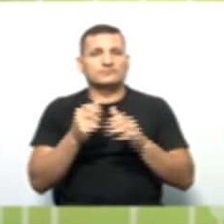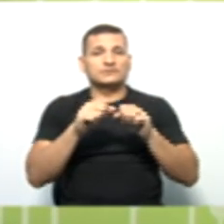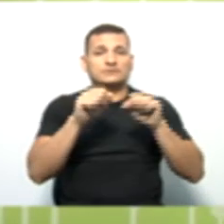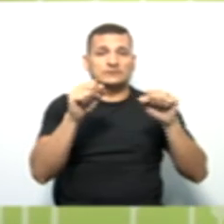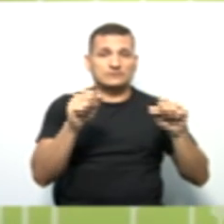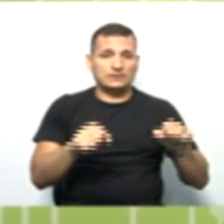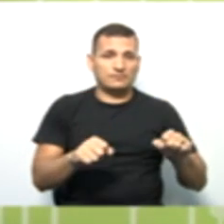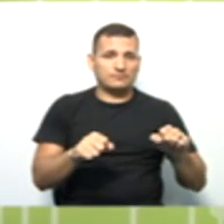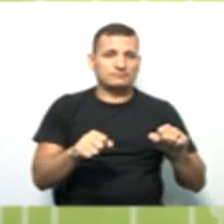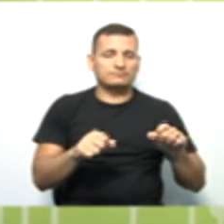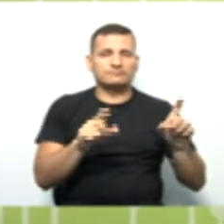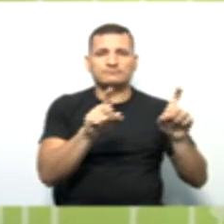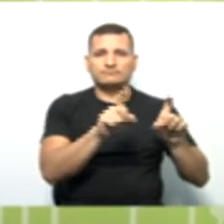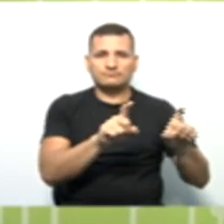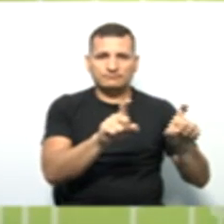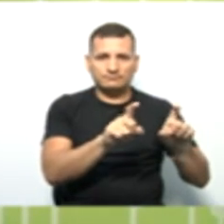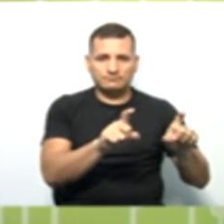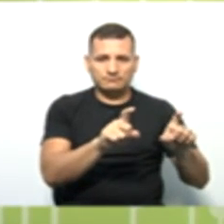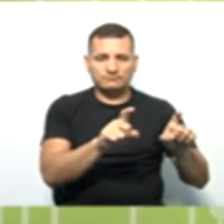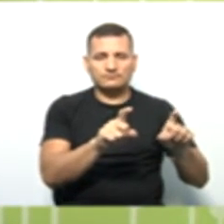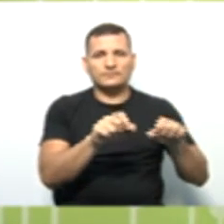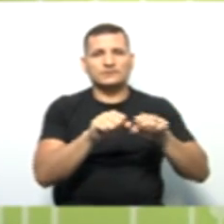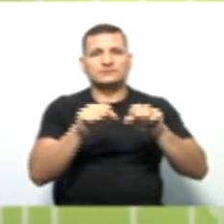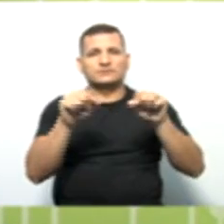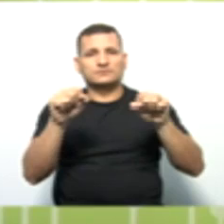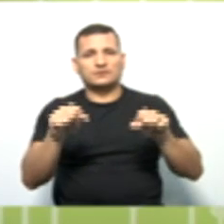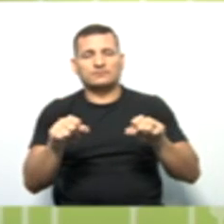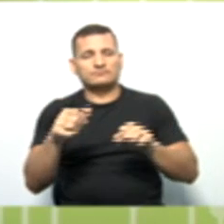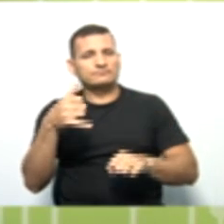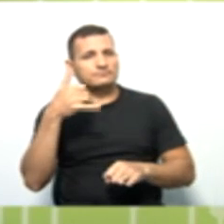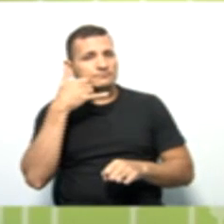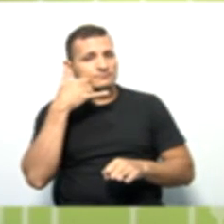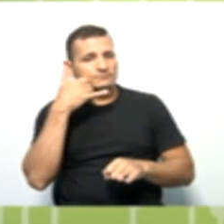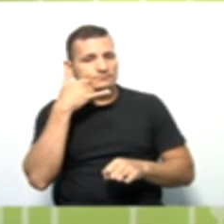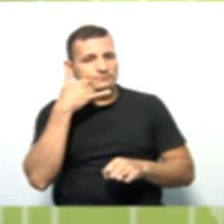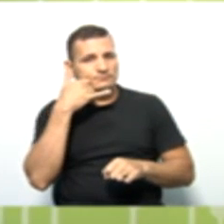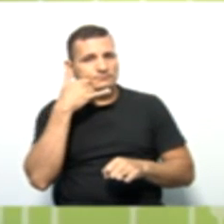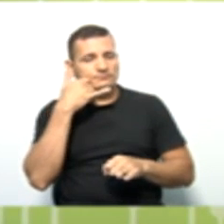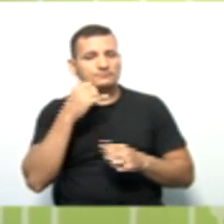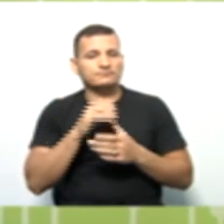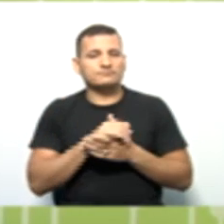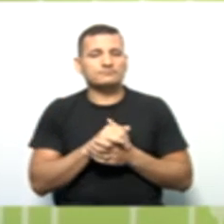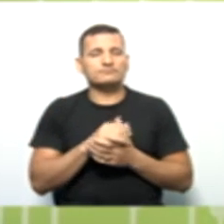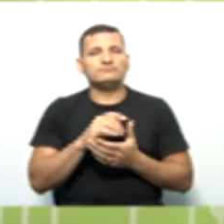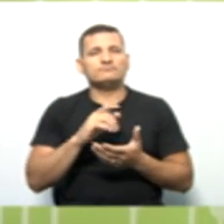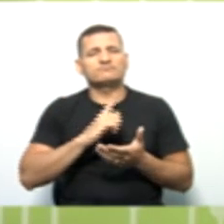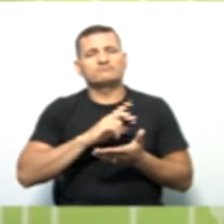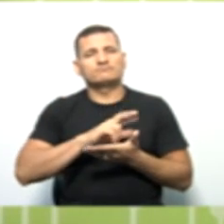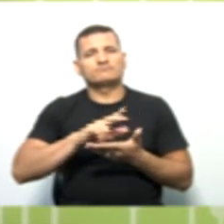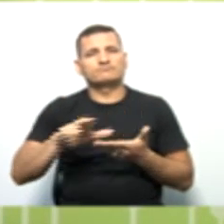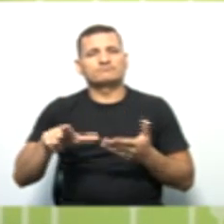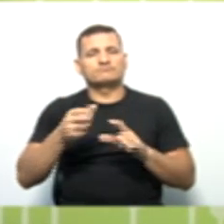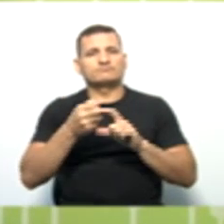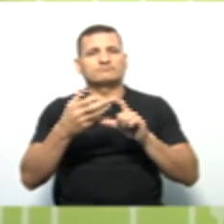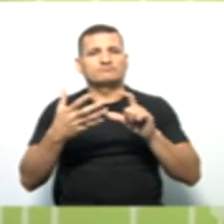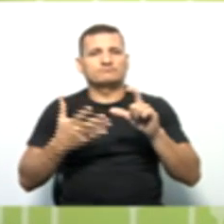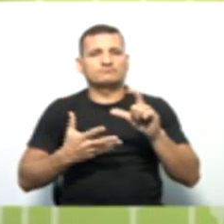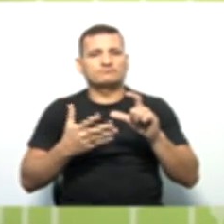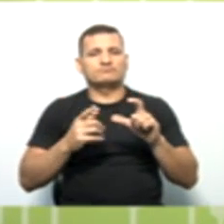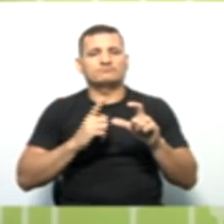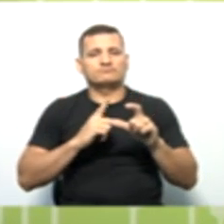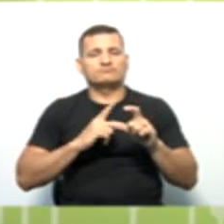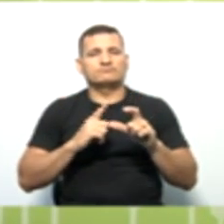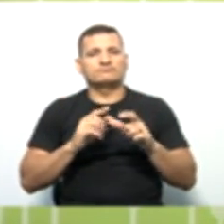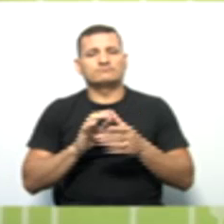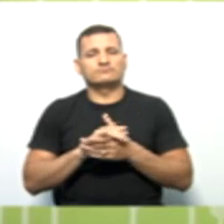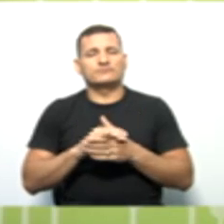desktop, sistema para mobile. Se for mobile, ainda existem outras características, né? Qual é o